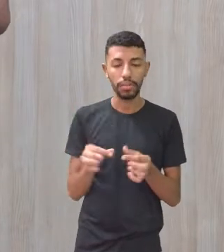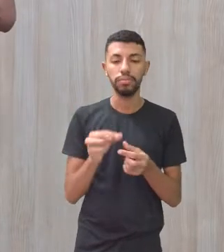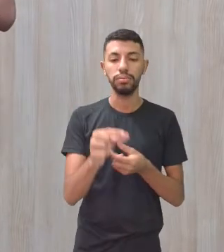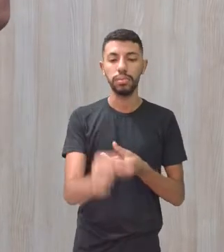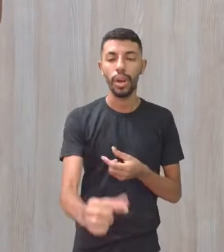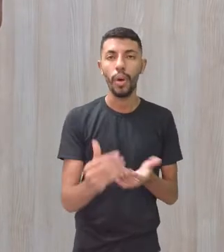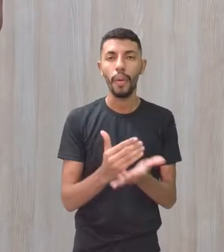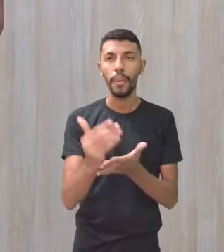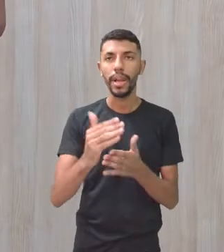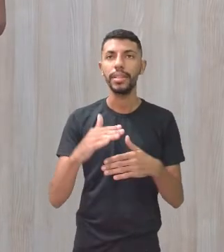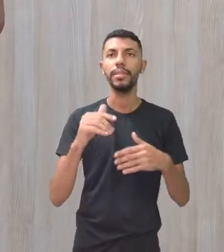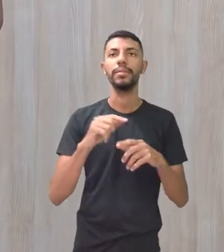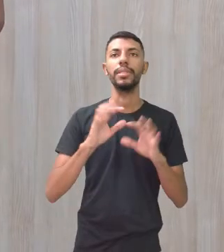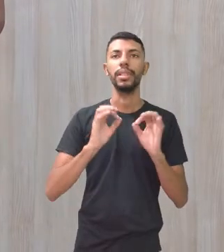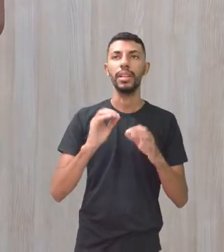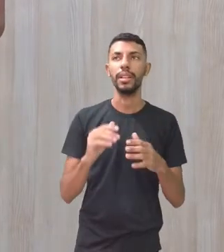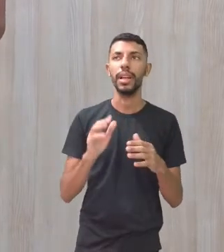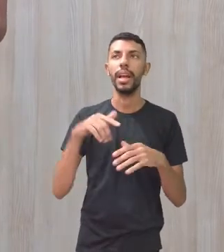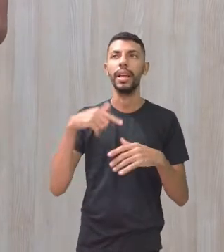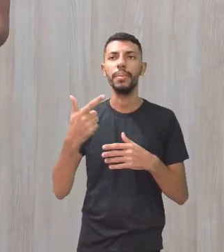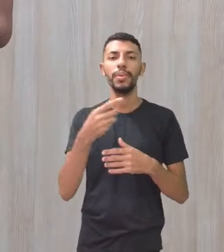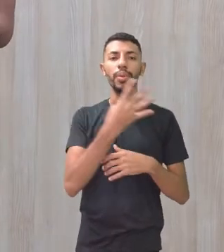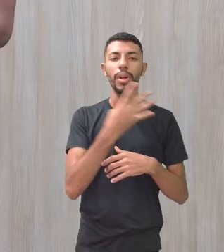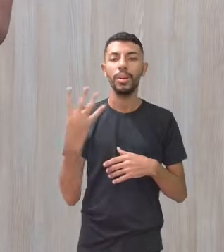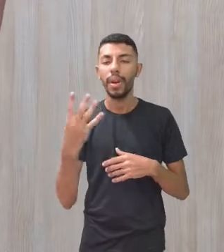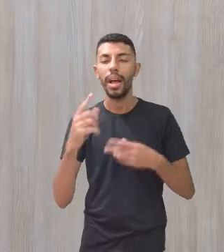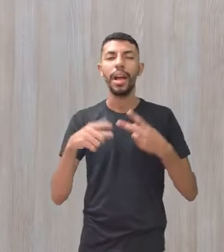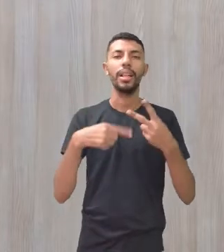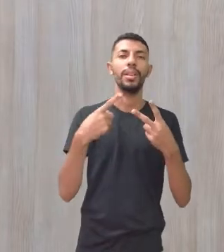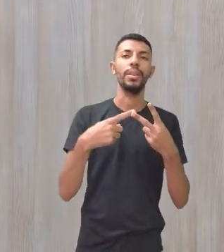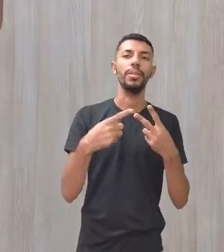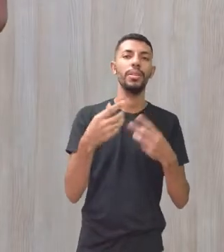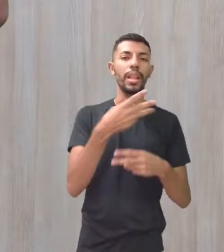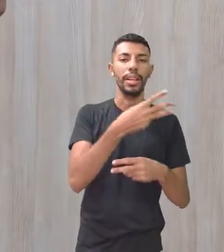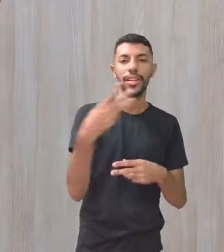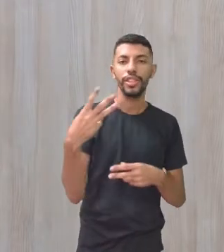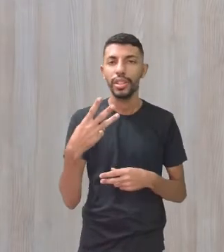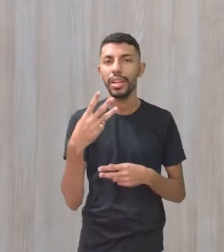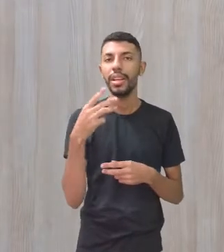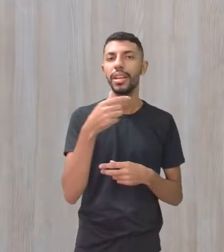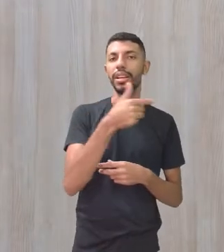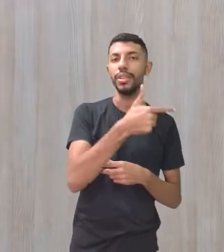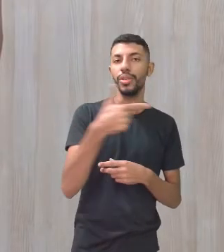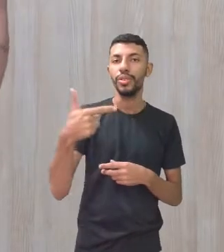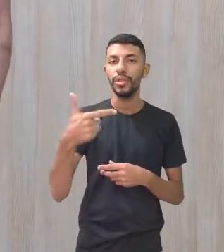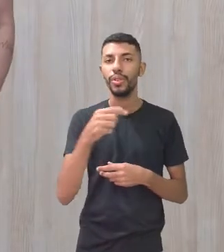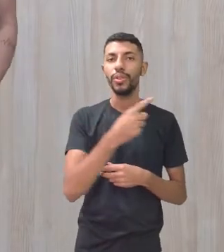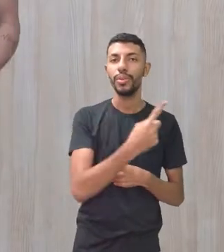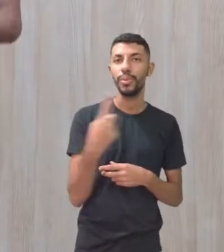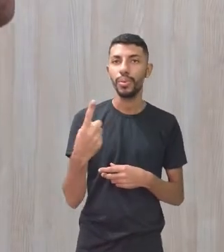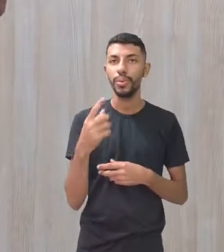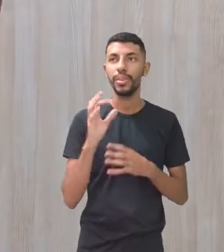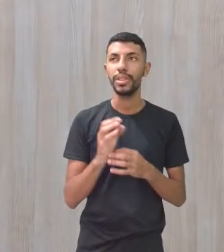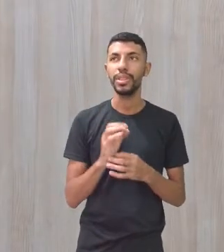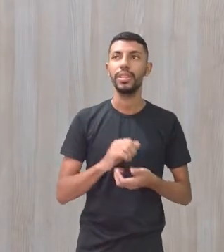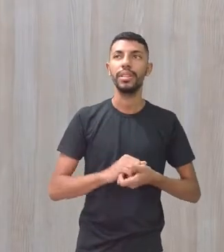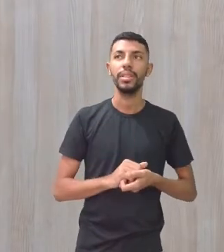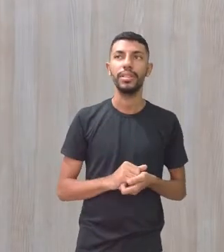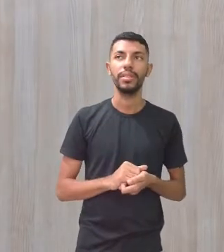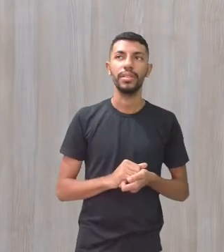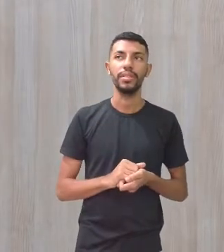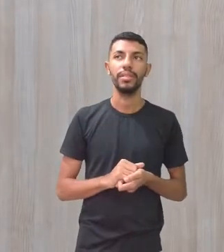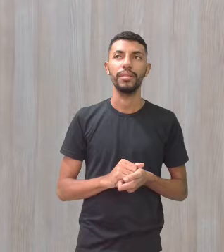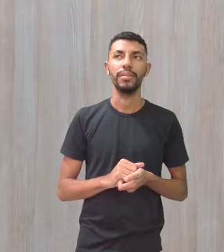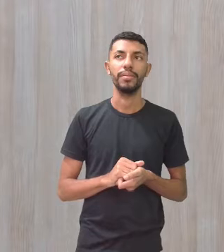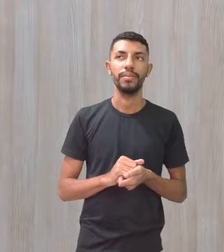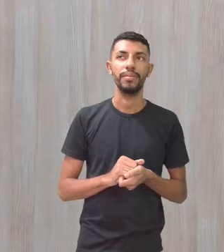não, vai fazendo sucessivamente. A carroça de quadra, de terno, de duque, de pio, né, duque 2,